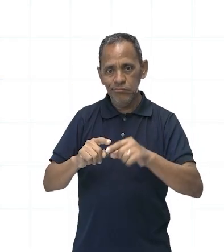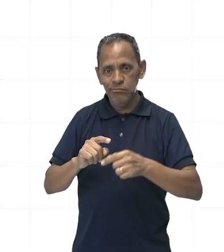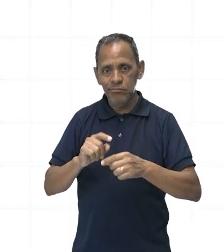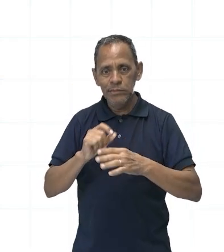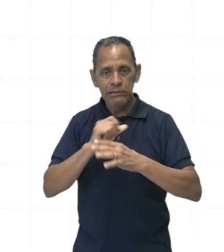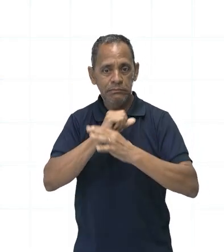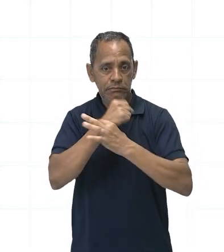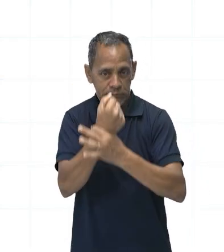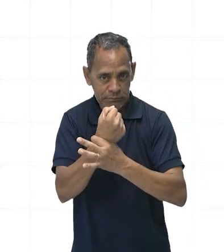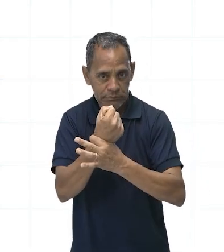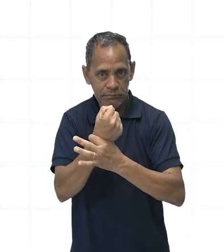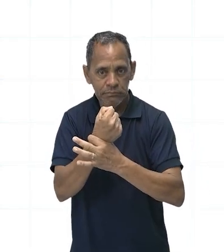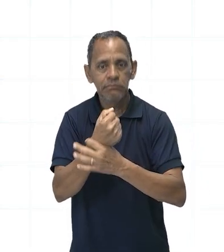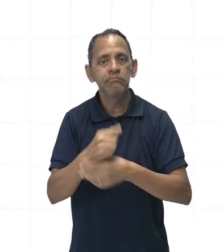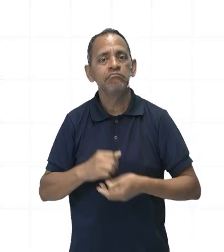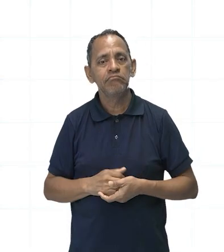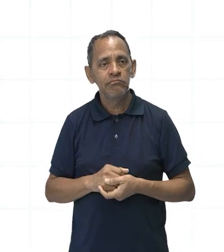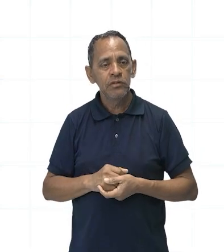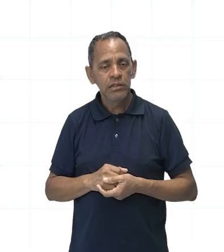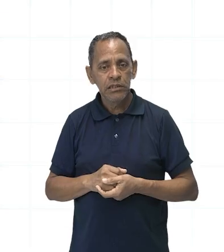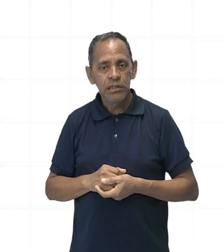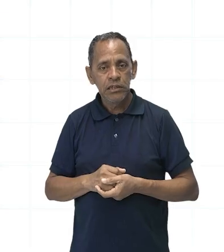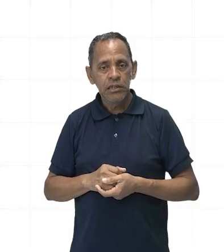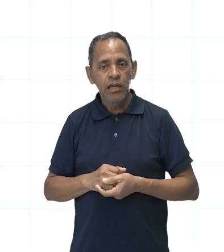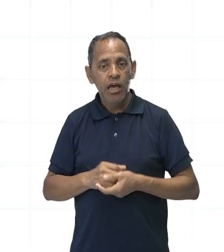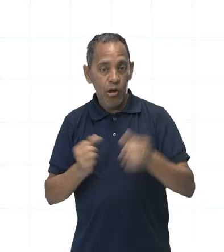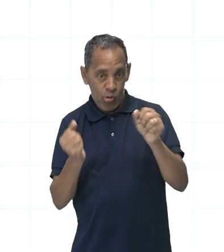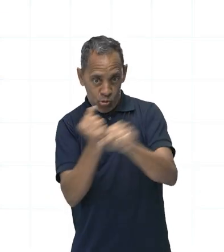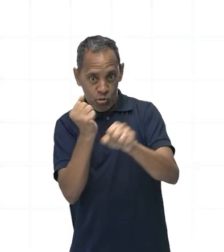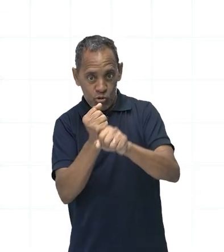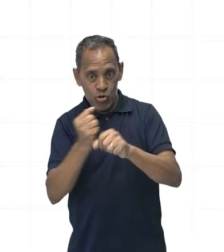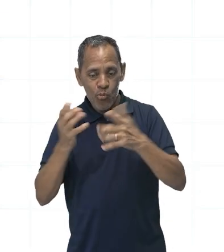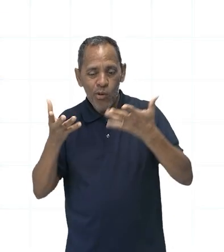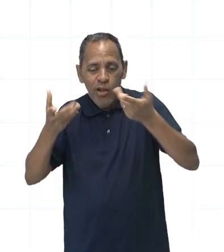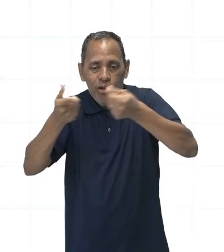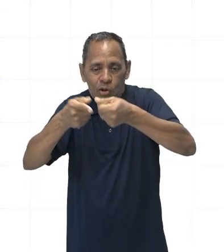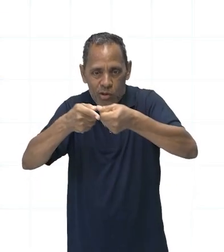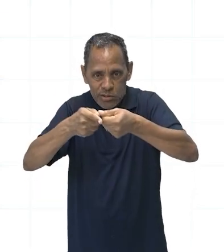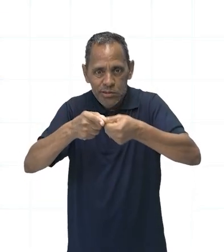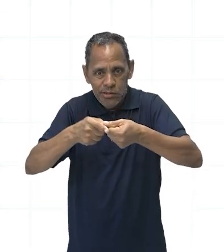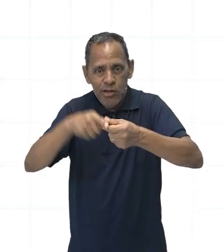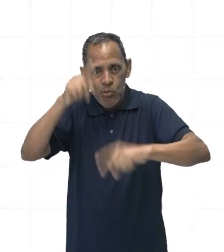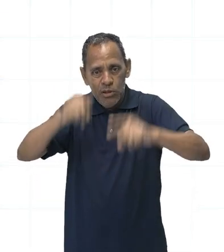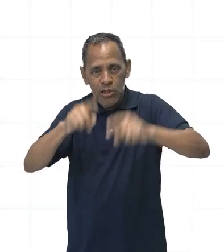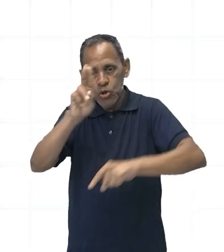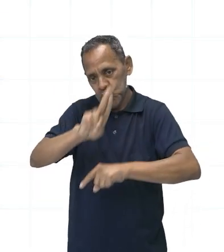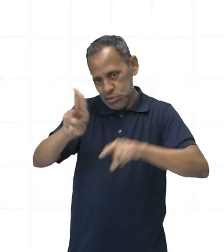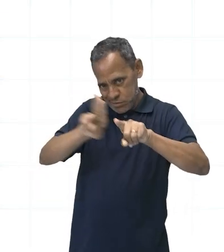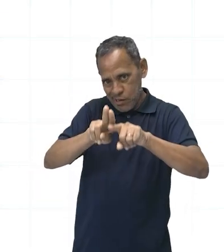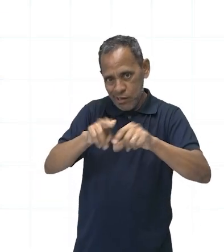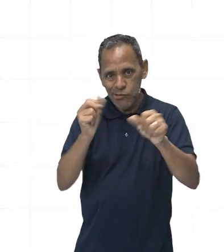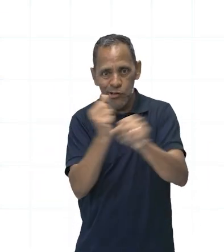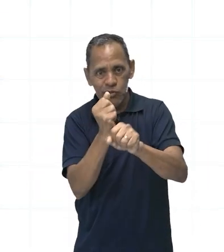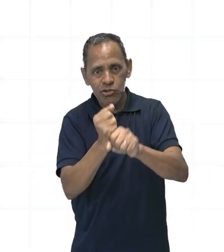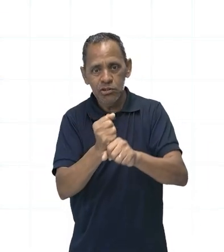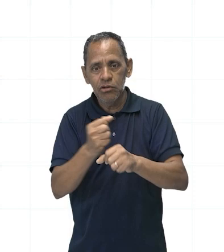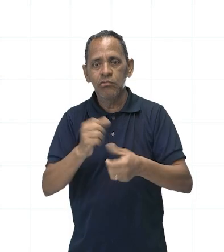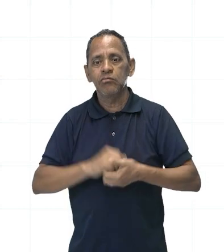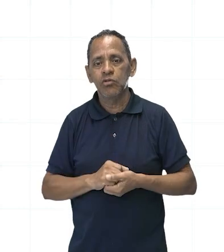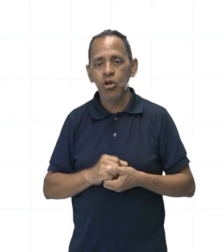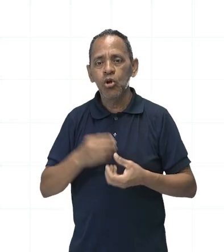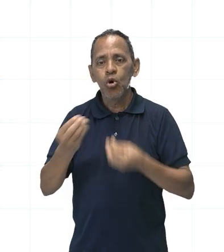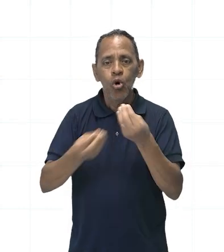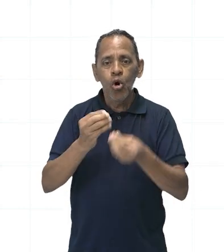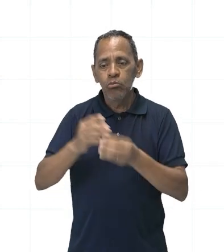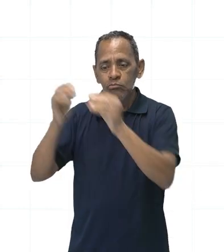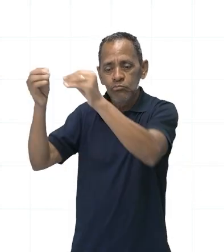e para garantir a grandiosidade da obra, grande parte dos materiais usados na construção veio da